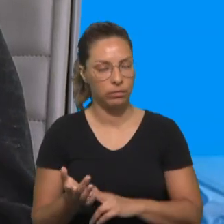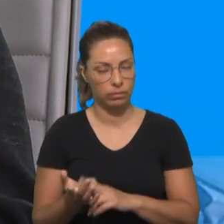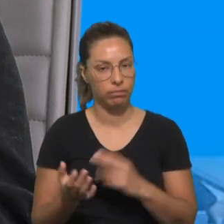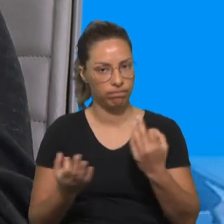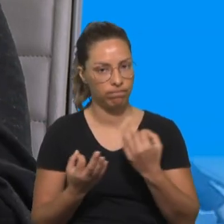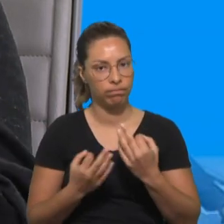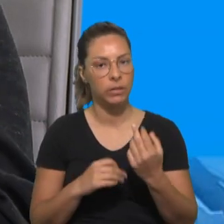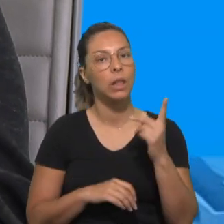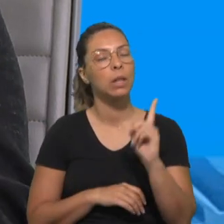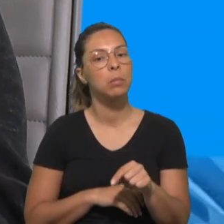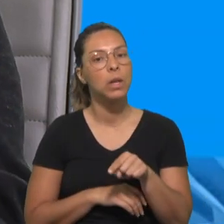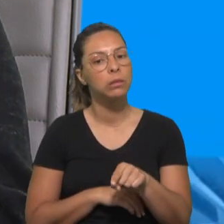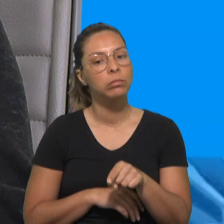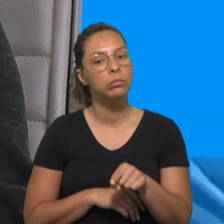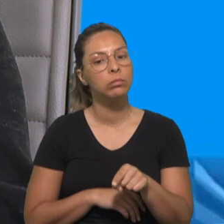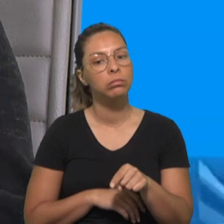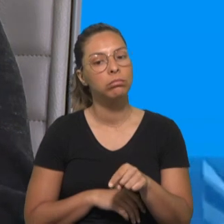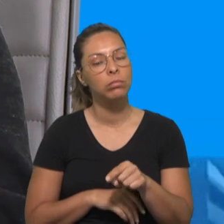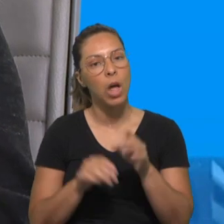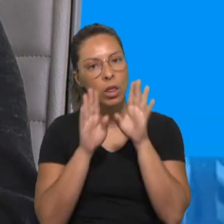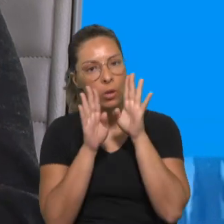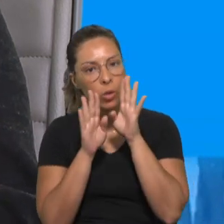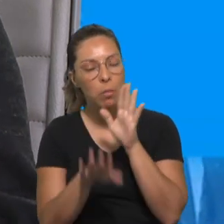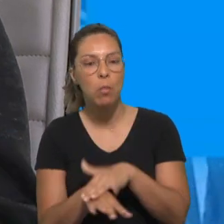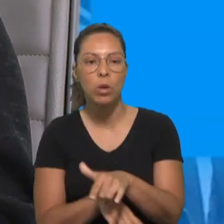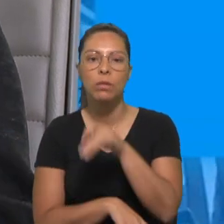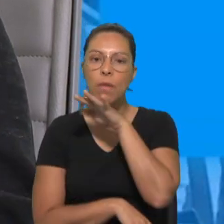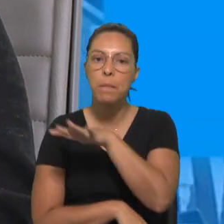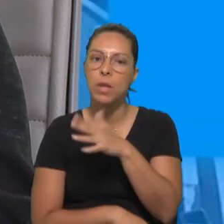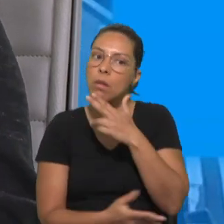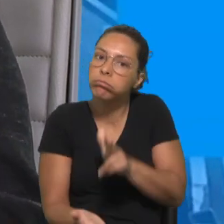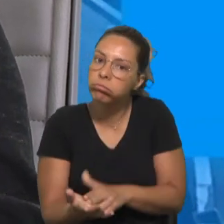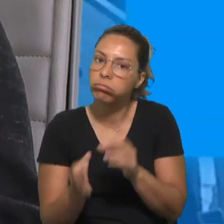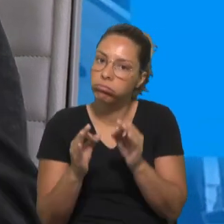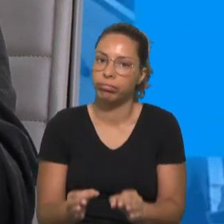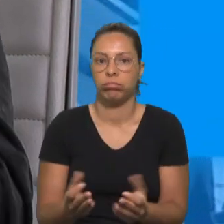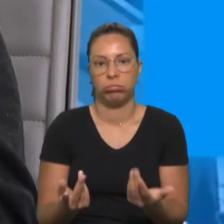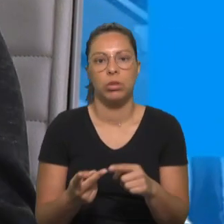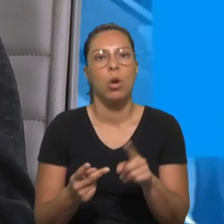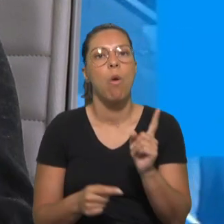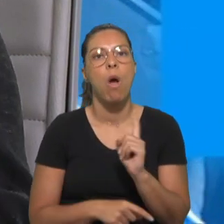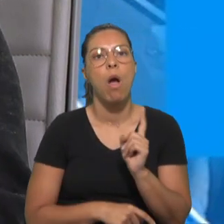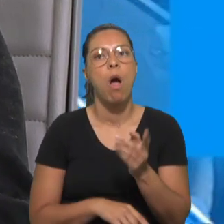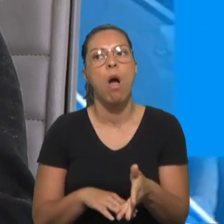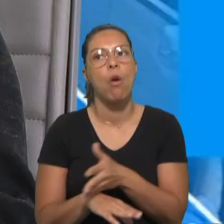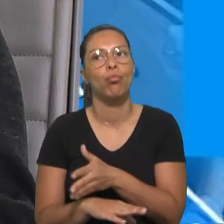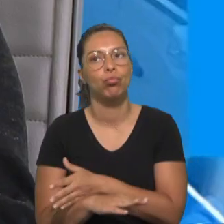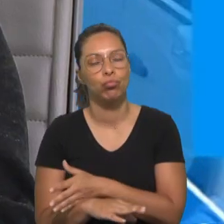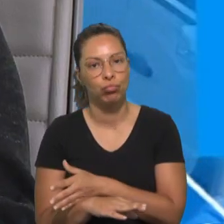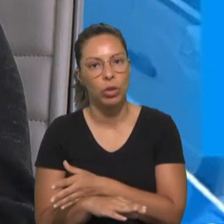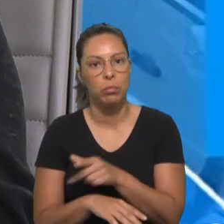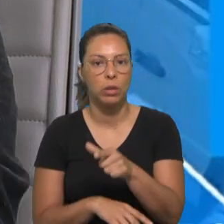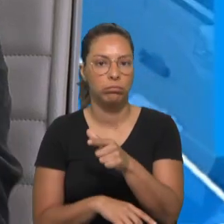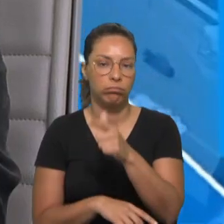e, sobretudo, darmos atenção às famílias reais e não àquelas que nós muitas vezes concebemos com a nossa mente,